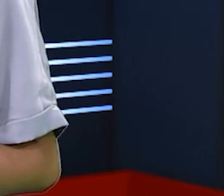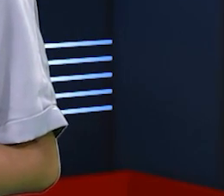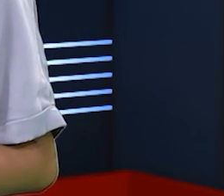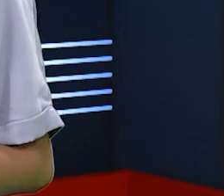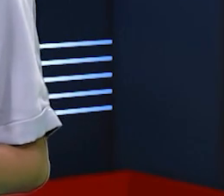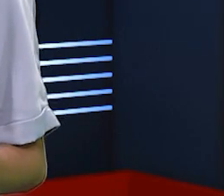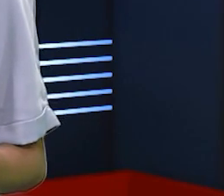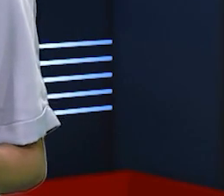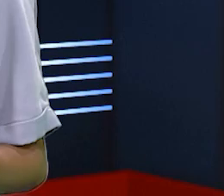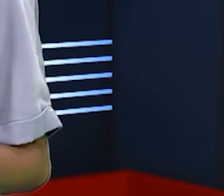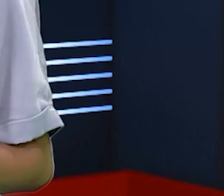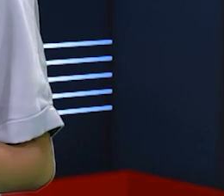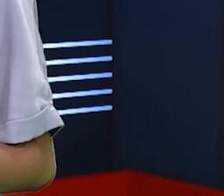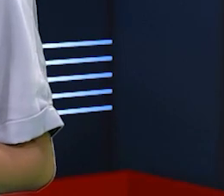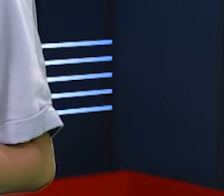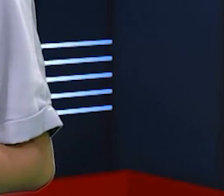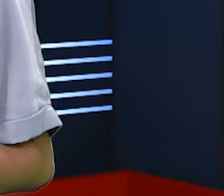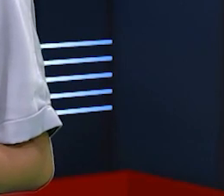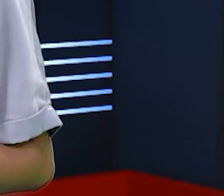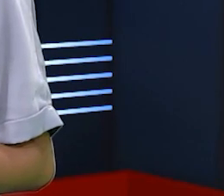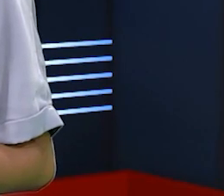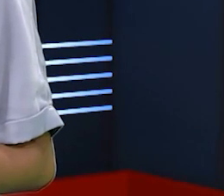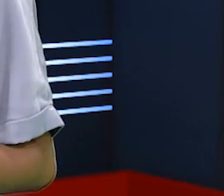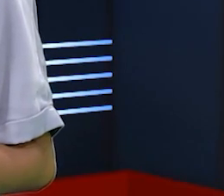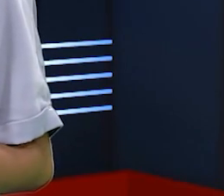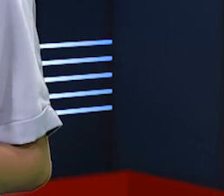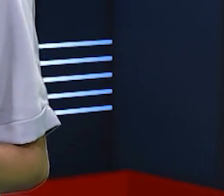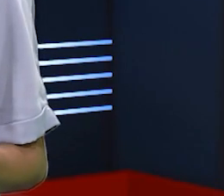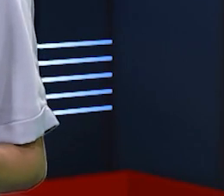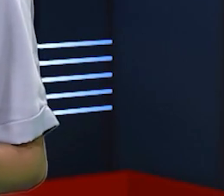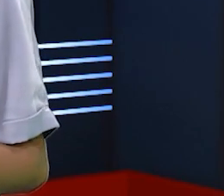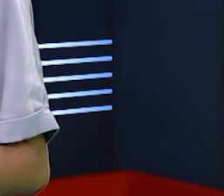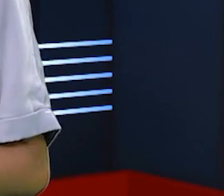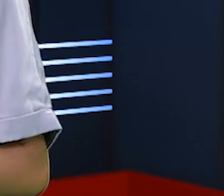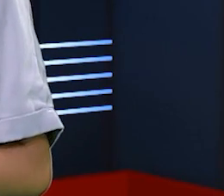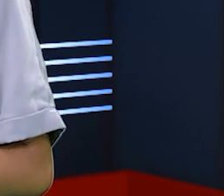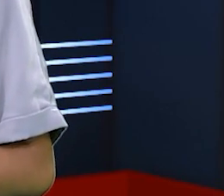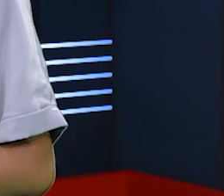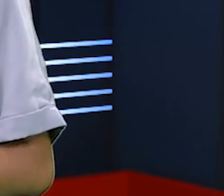intensidade baixa a moderada. O anúncio é da Direção-Geral da Saúde de Portugal.